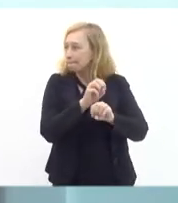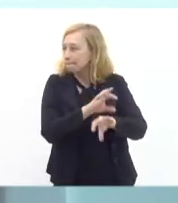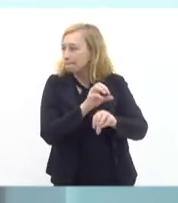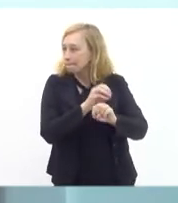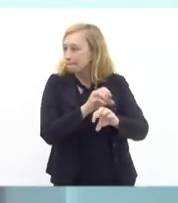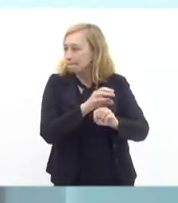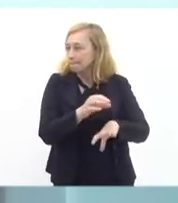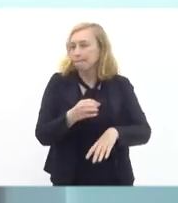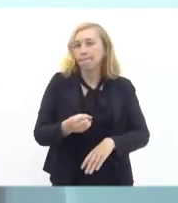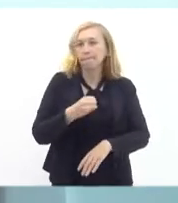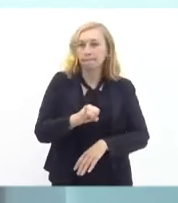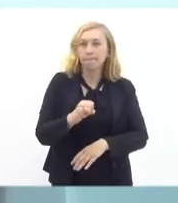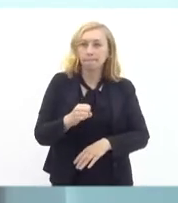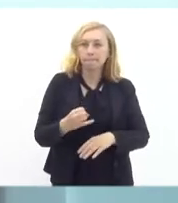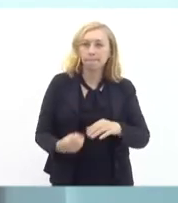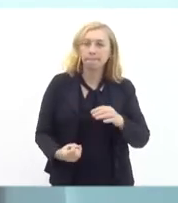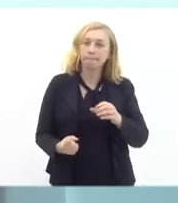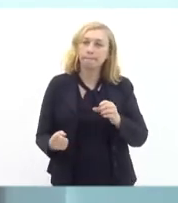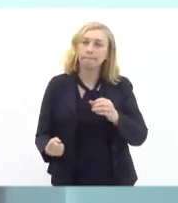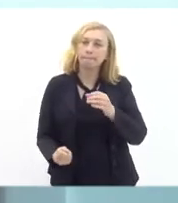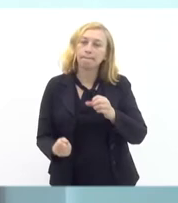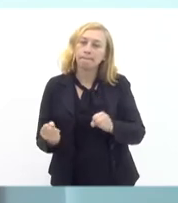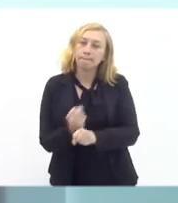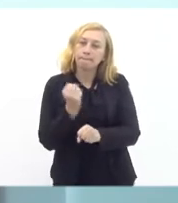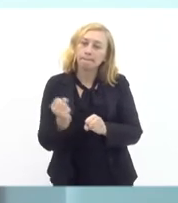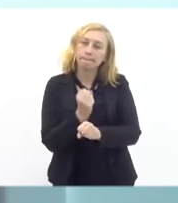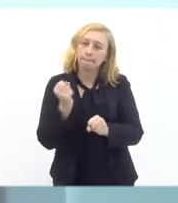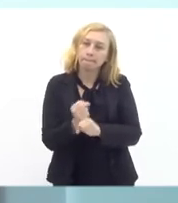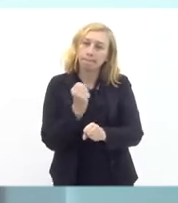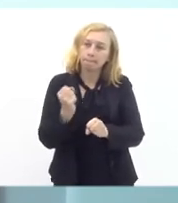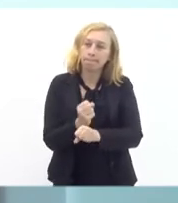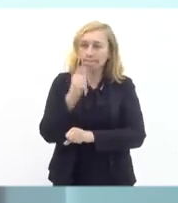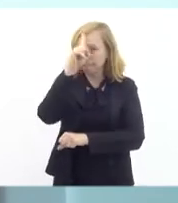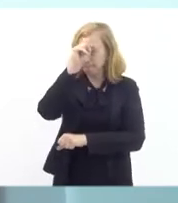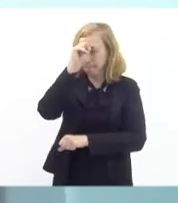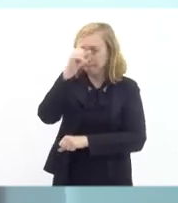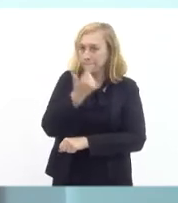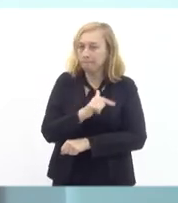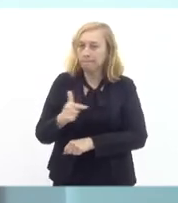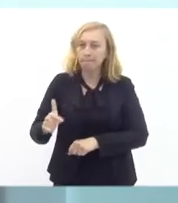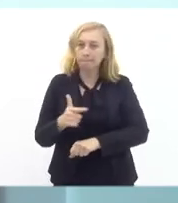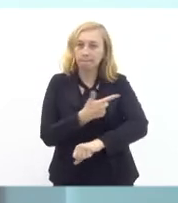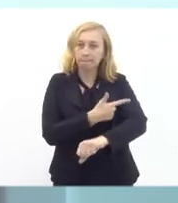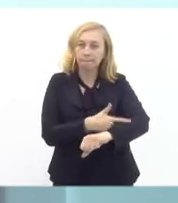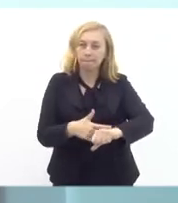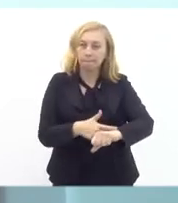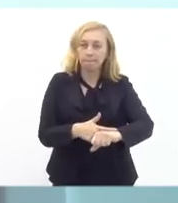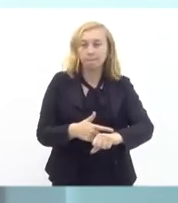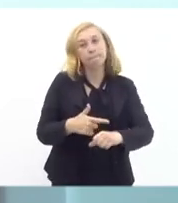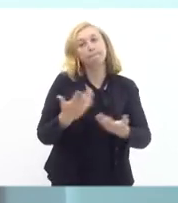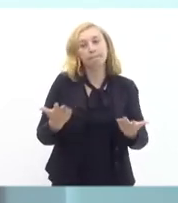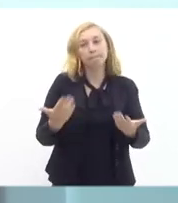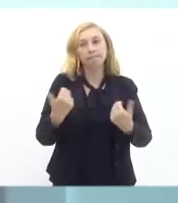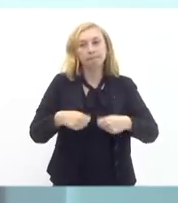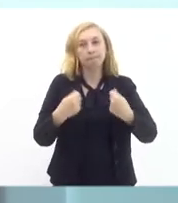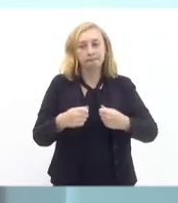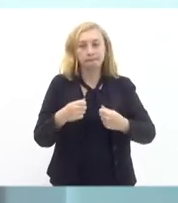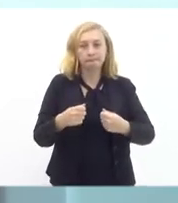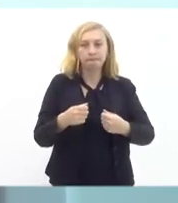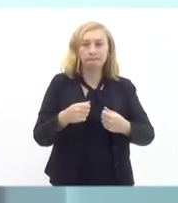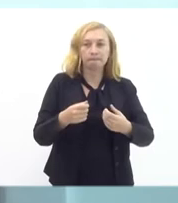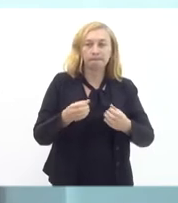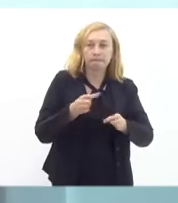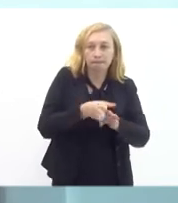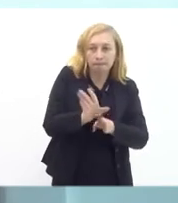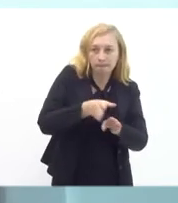Porque se você construir um hospital sem educar, sem mostrar às pessoas que ter um animal é muito mais do que você dar um lar, você tem que dar